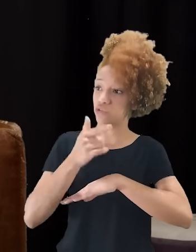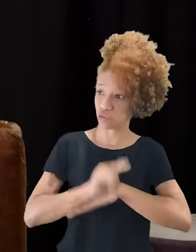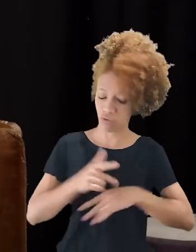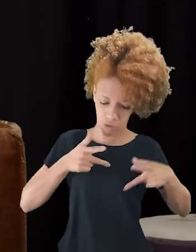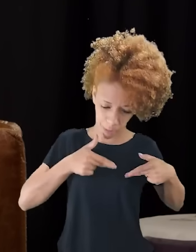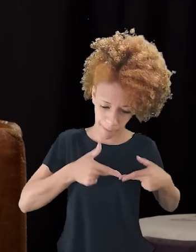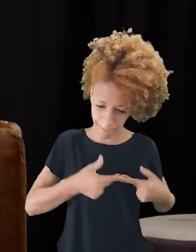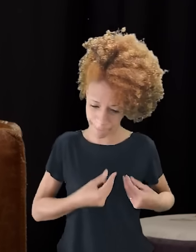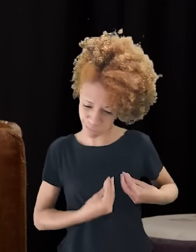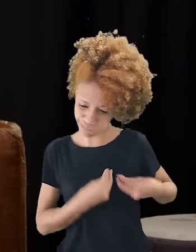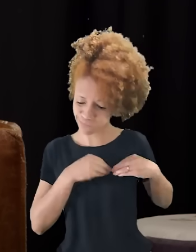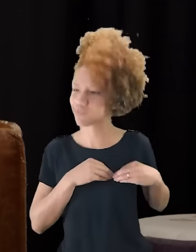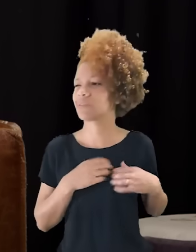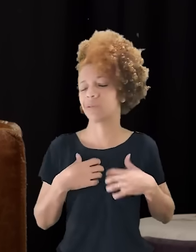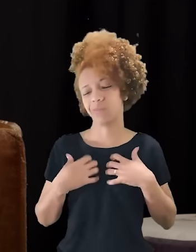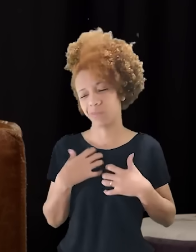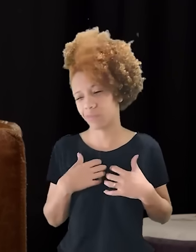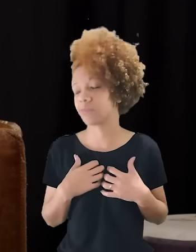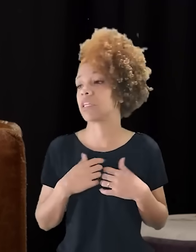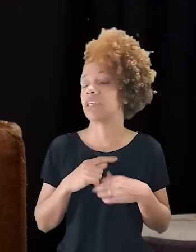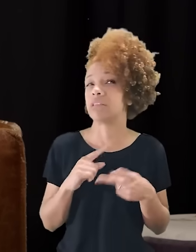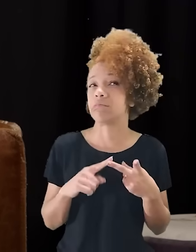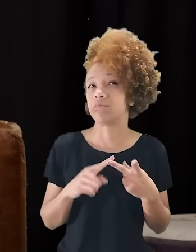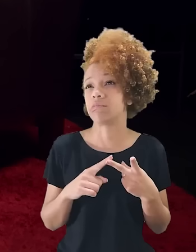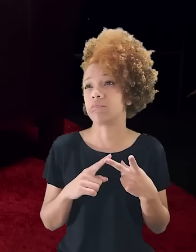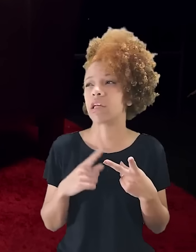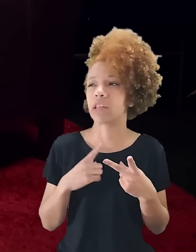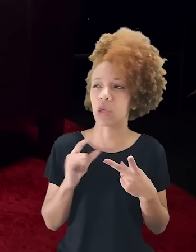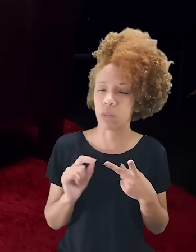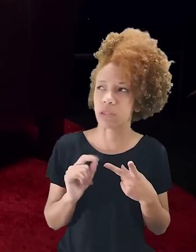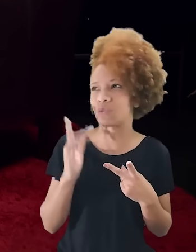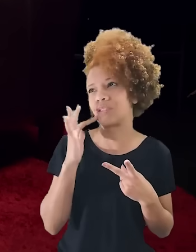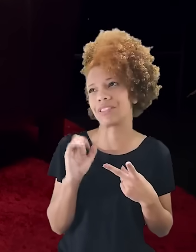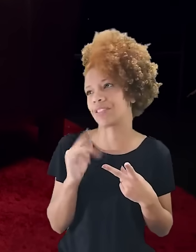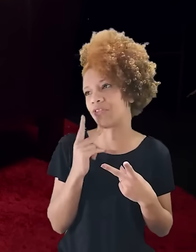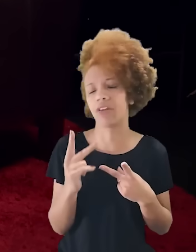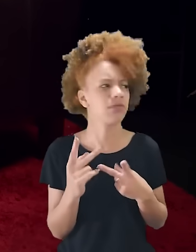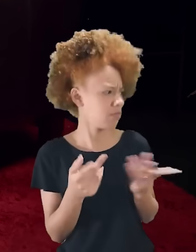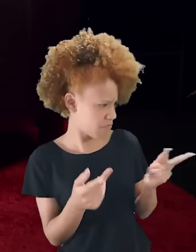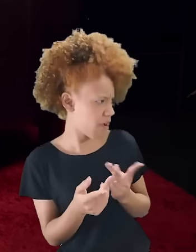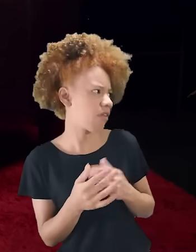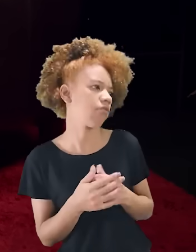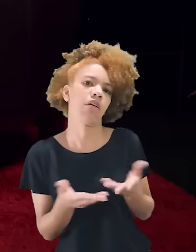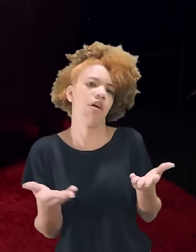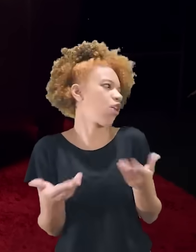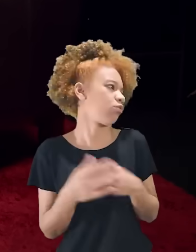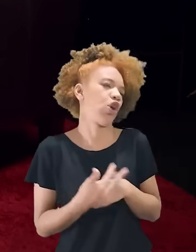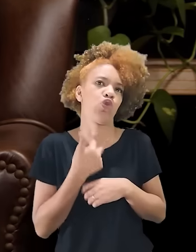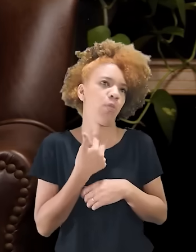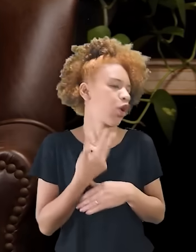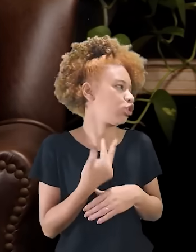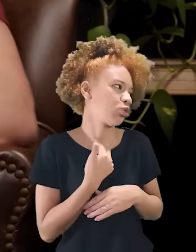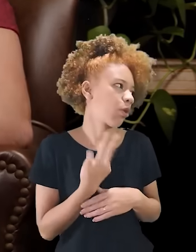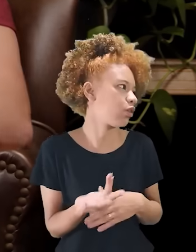algo extremamente que mexeu comigo ai mas tem uma Será que eu falo fala não mas vai muito não agora a galera agora você não